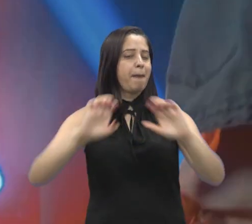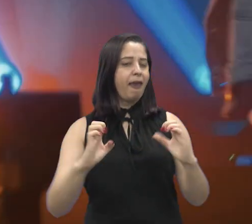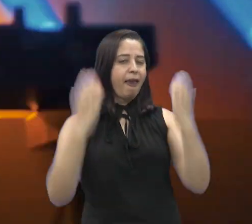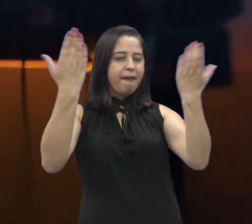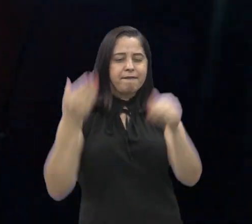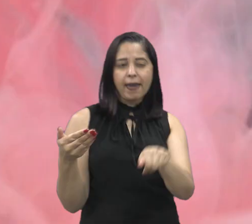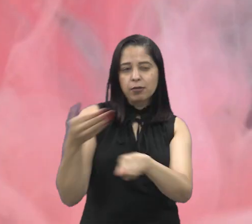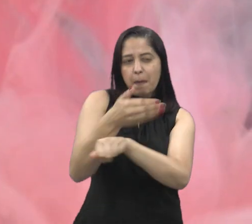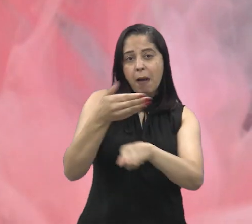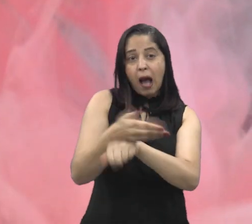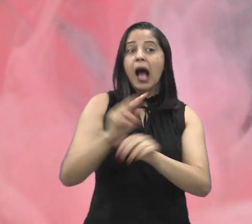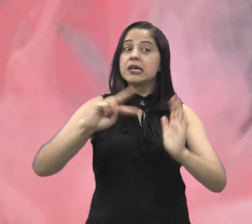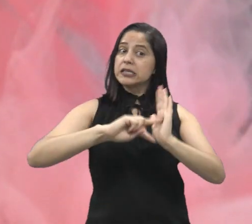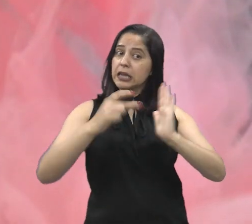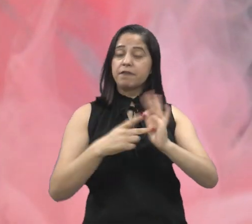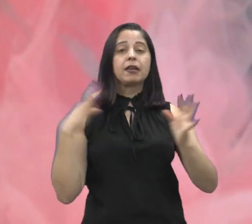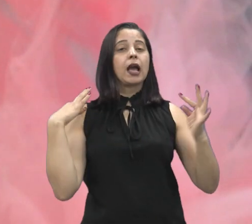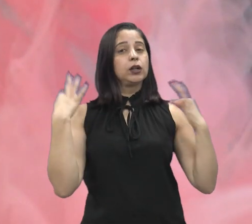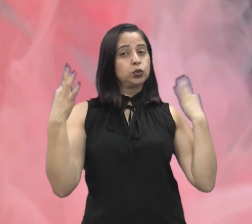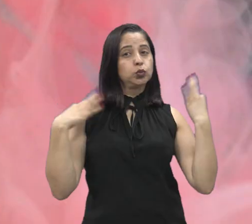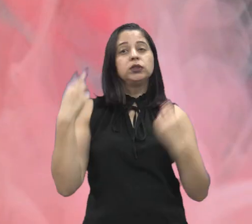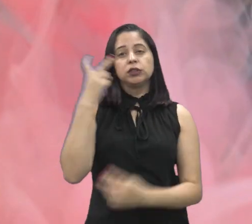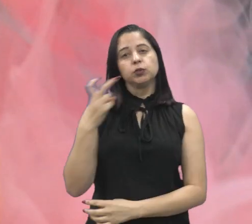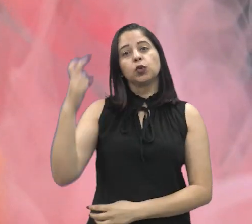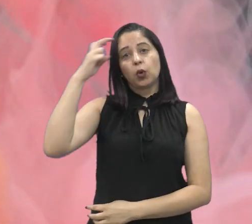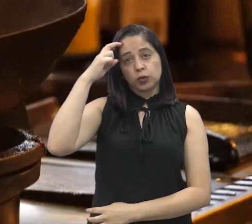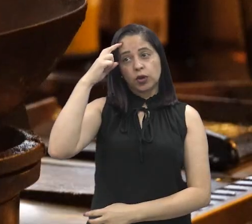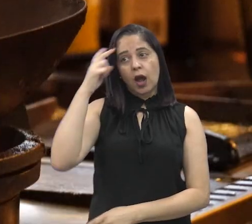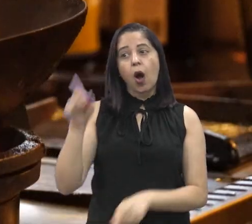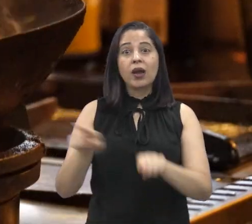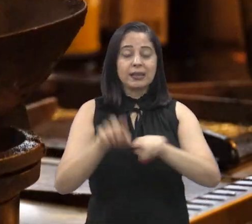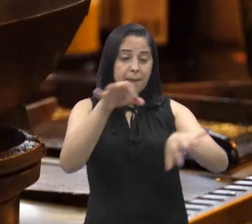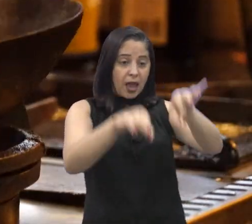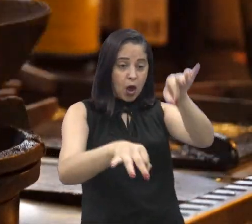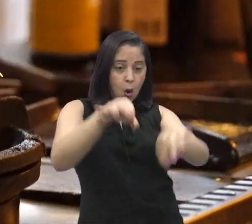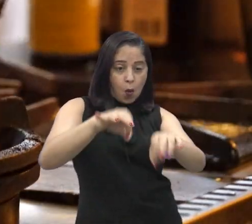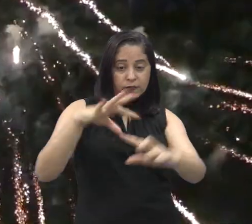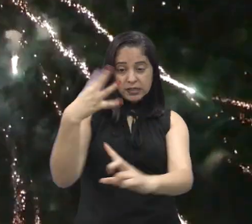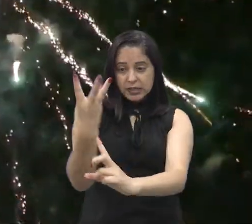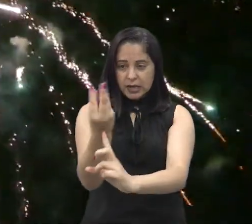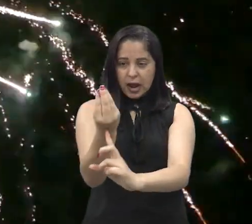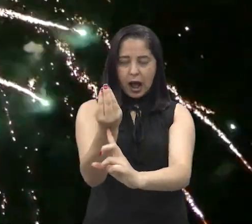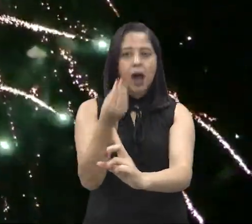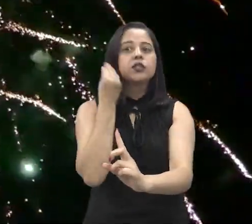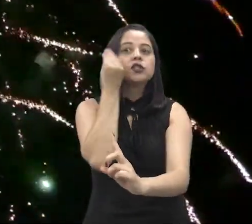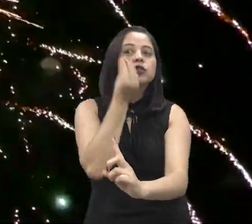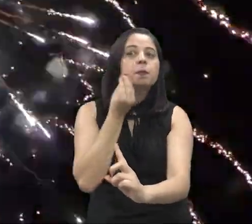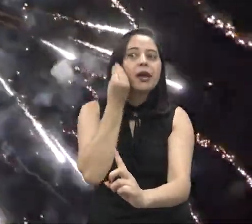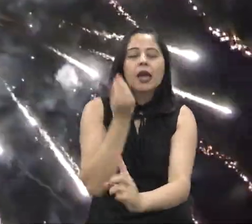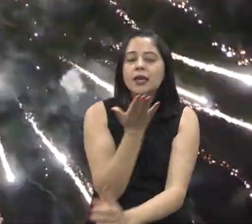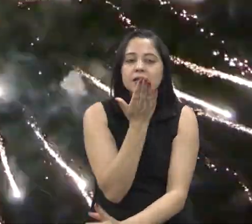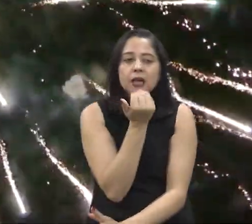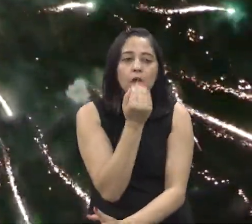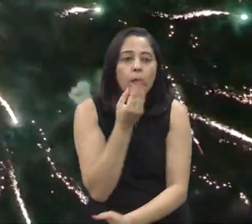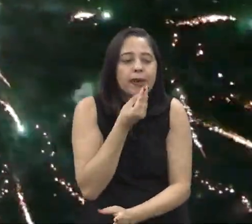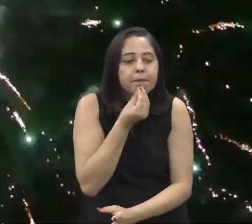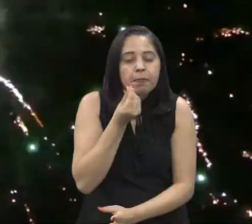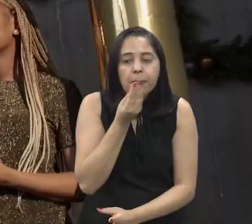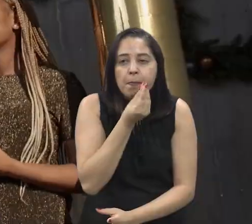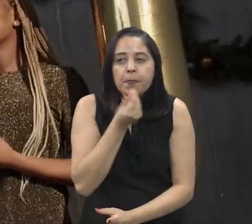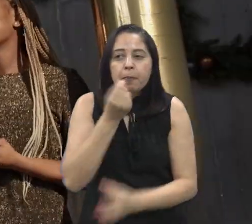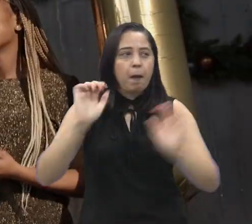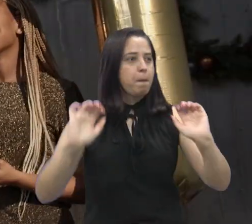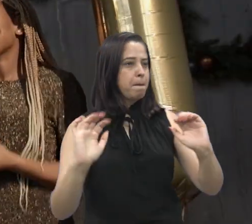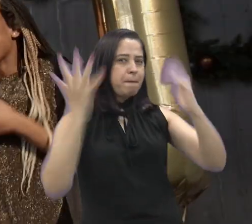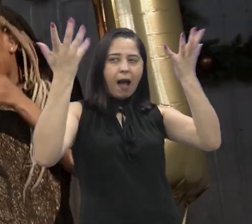eventos culturais. Atividades como oficinas de arte, experiências gastronômicas e celebrações de festividades